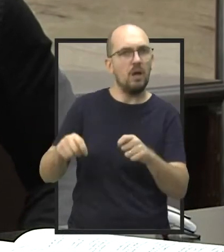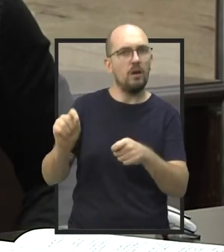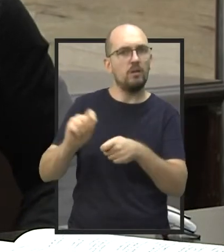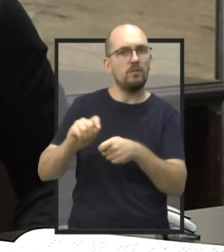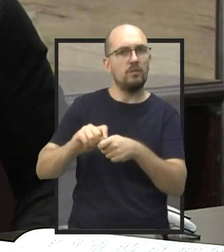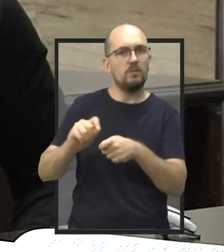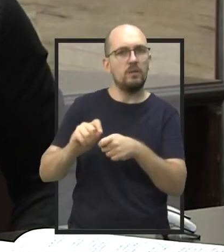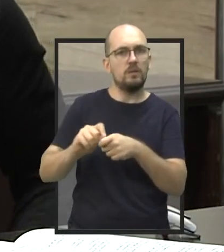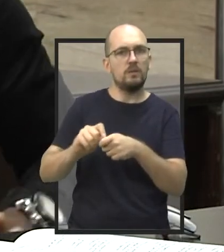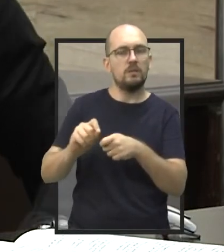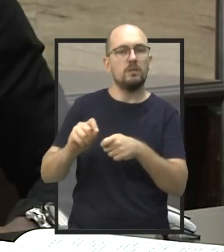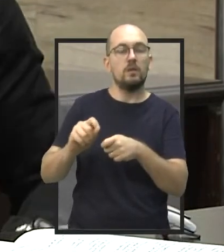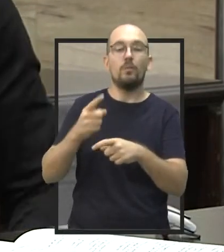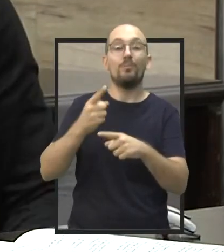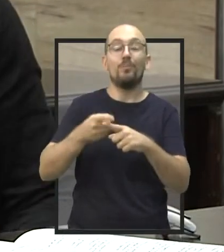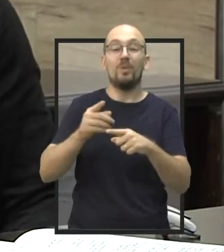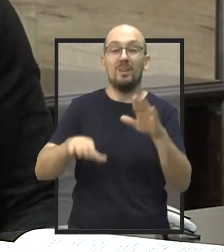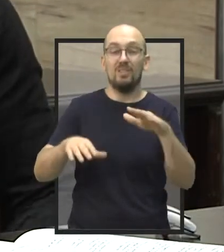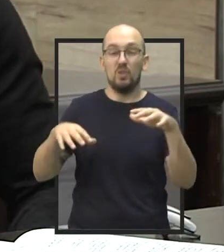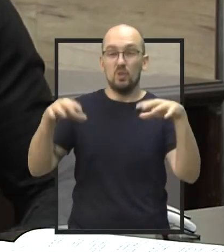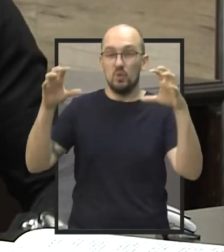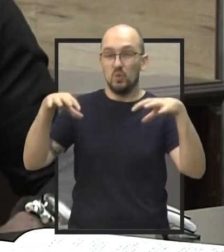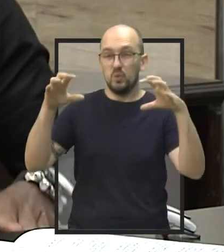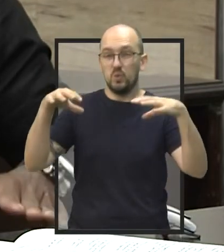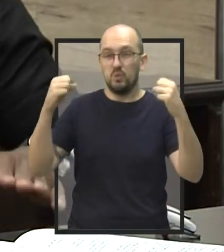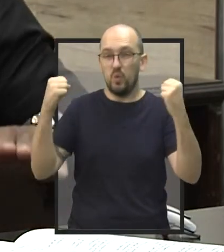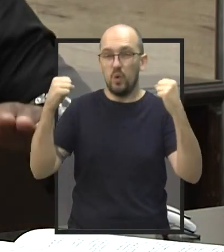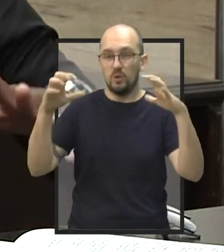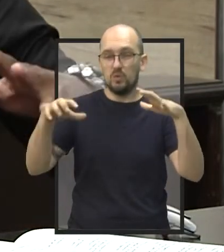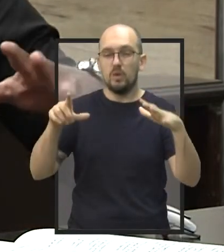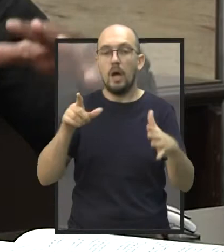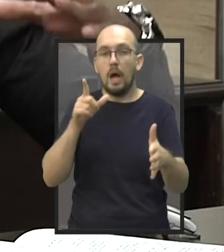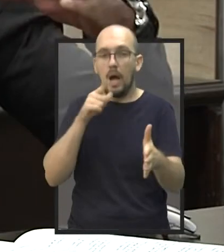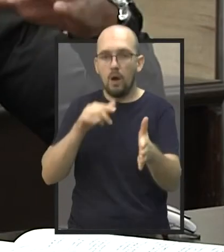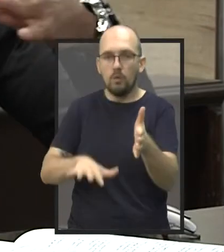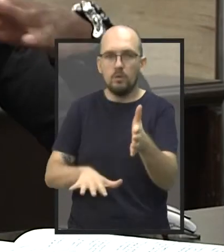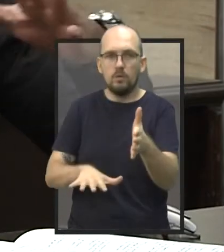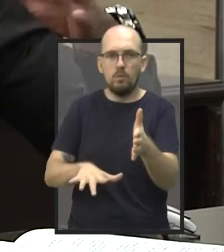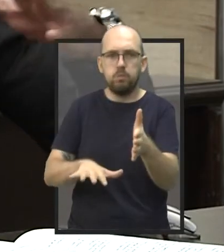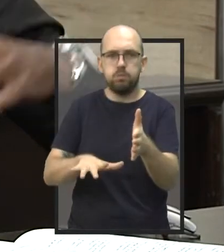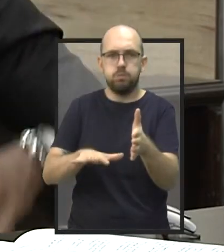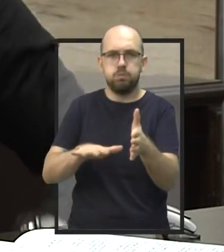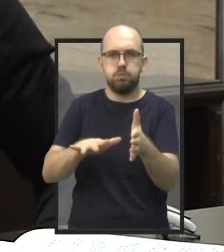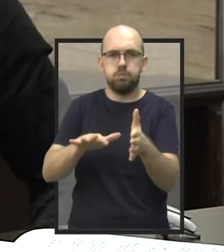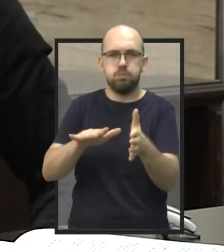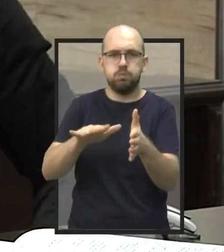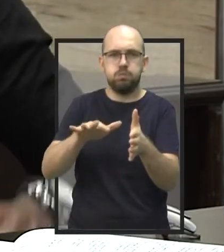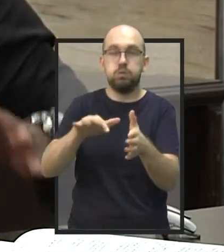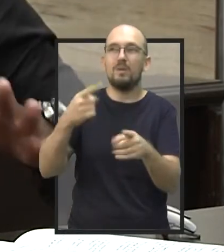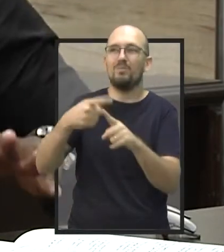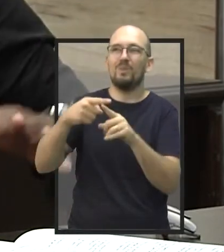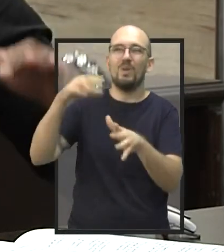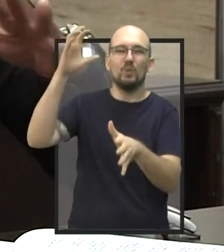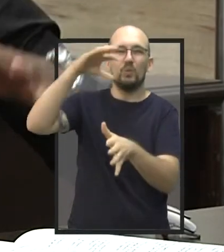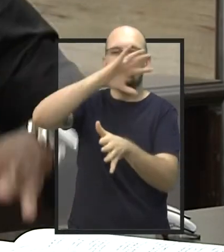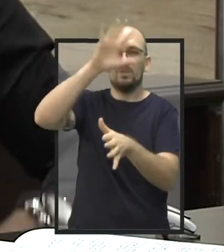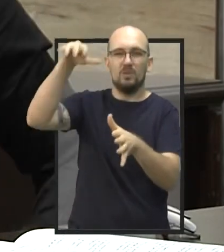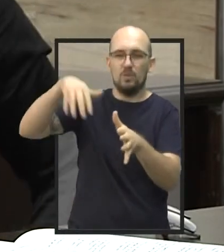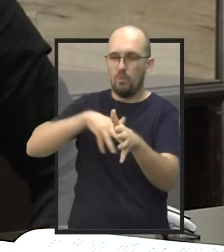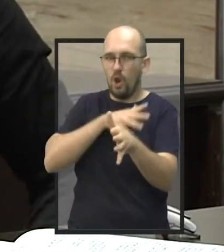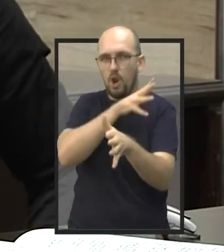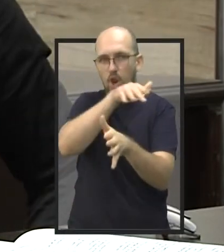quê? O que acontece às vezes quando chove muito em Jaú, o Rio Jaú submerge, que ele pega muita água de chuva, água